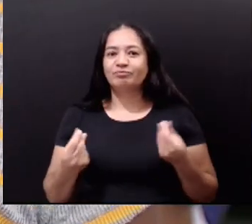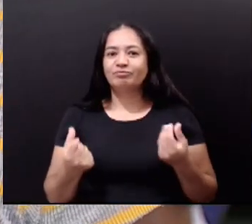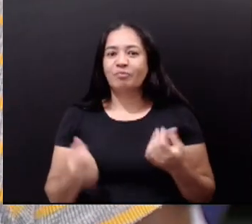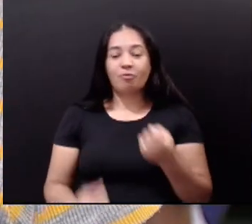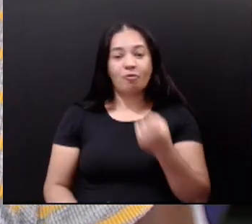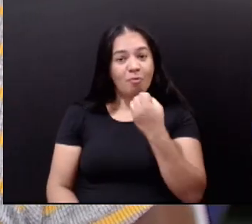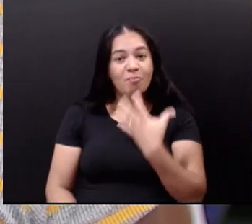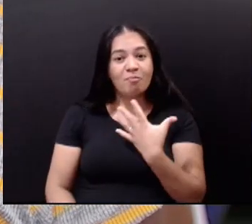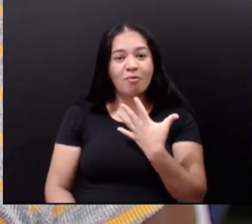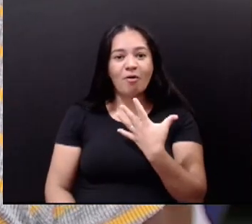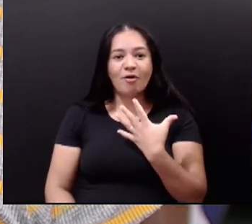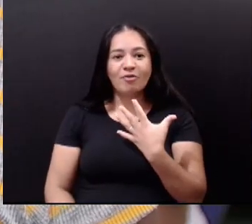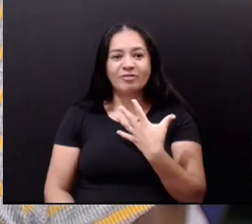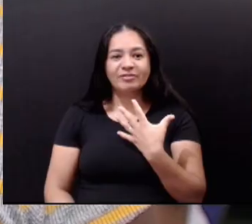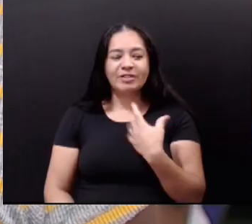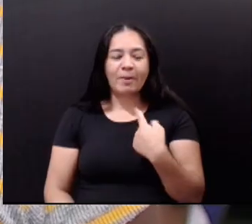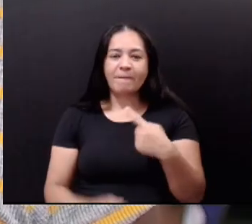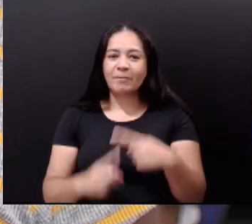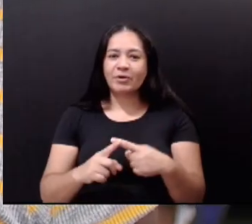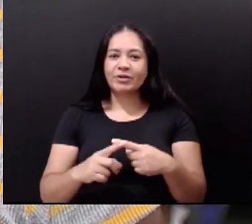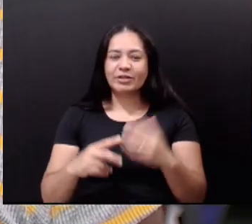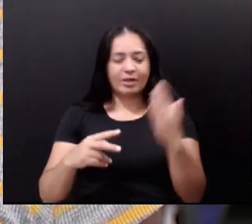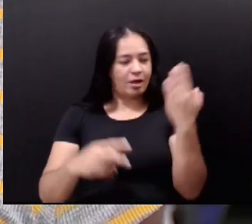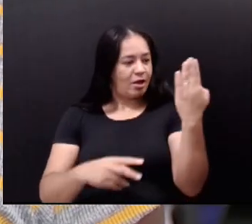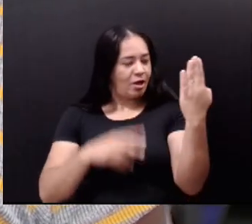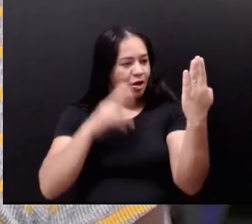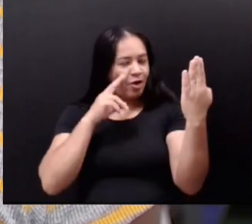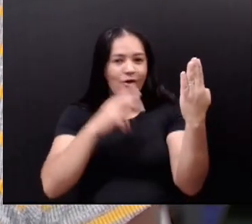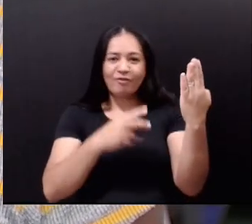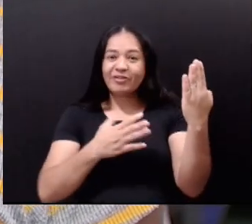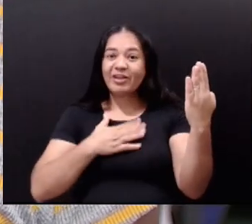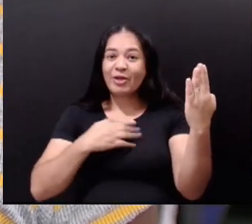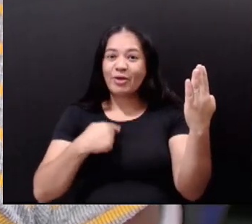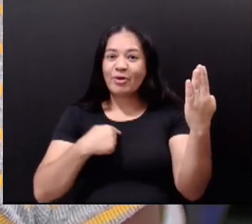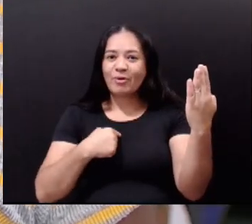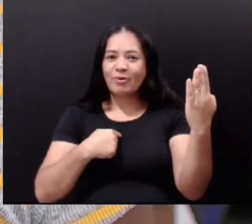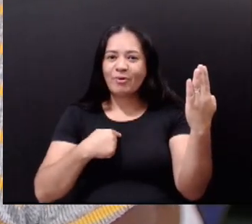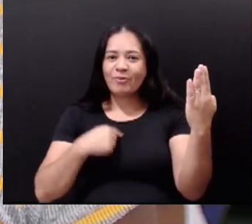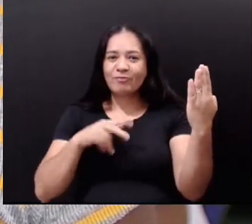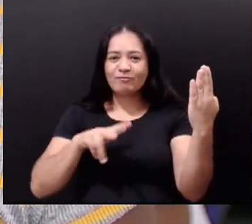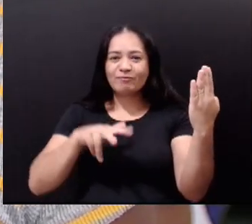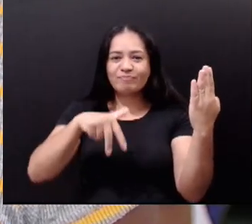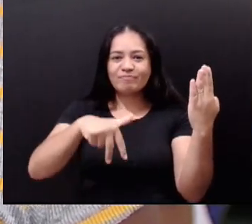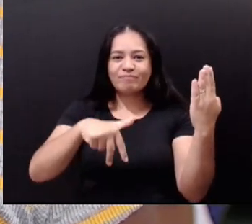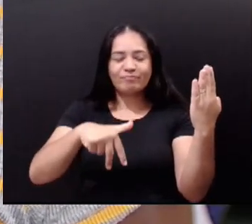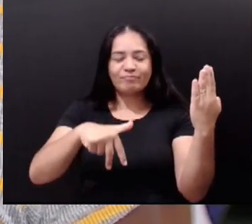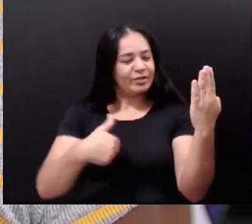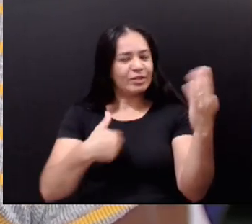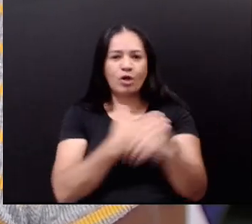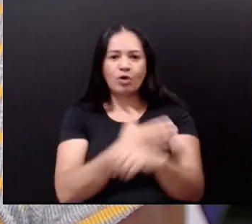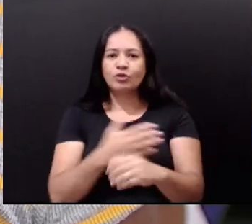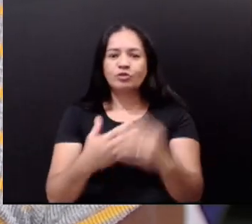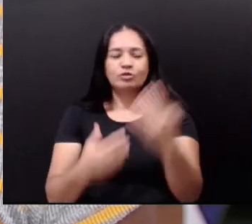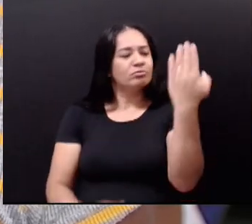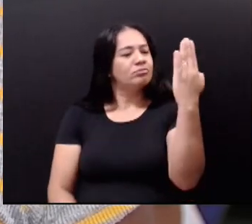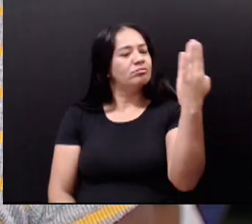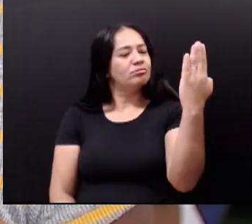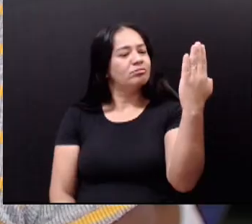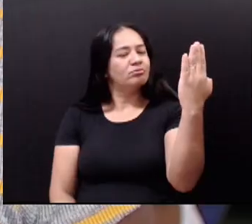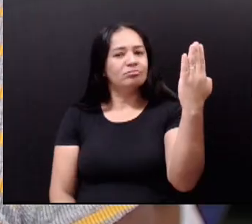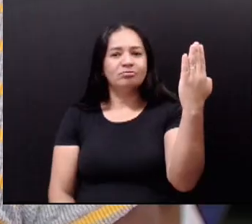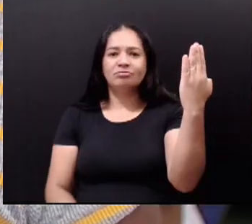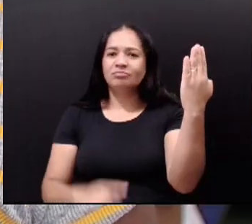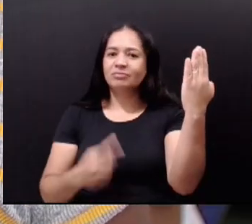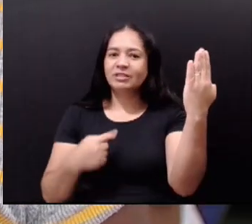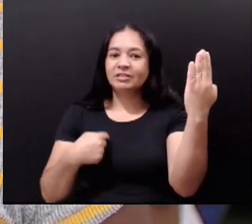boa, né? Porque eu vi a minha própria imagem, né? Uma coisa que a gente costuma olhar no espelho, mais assim, quando a gente